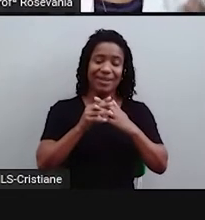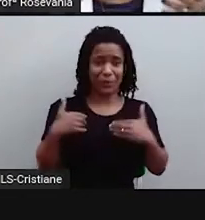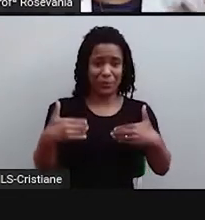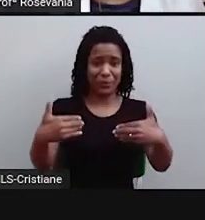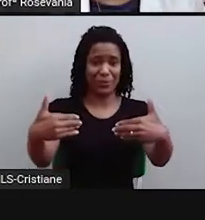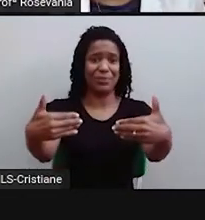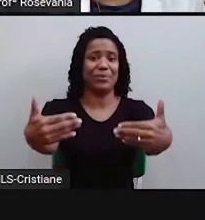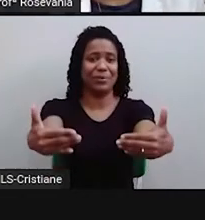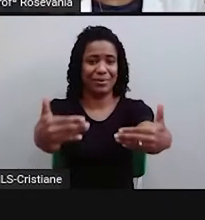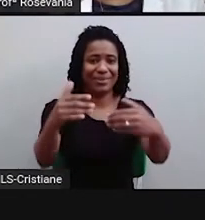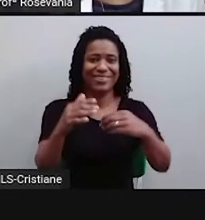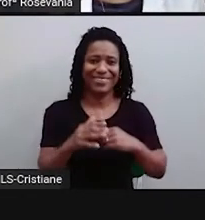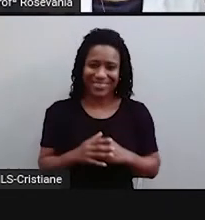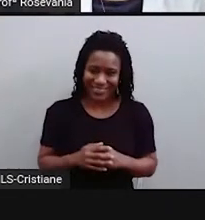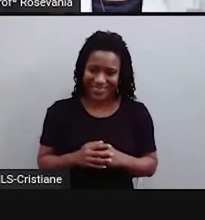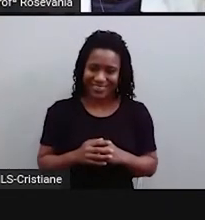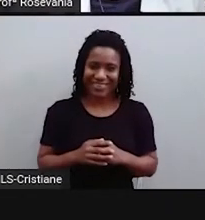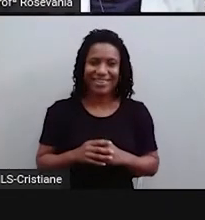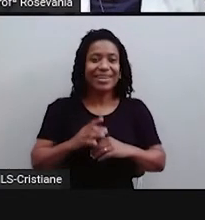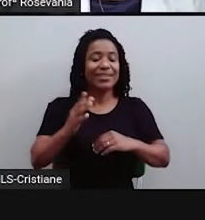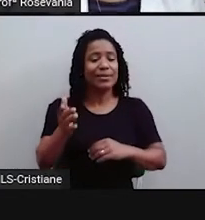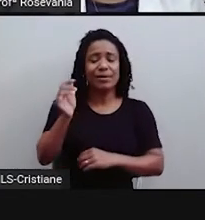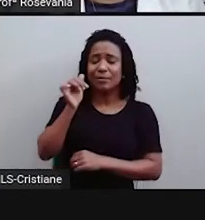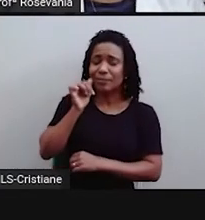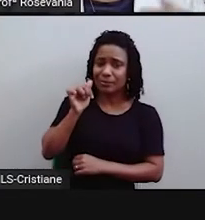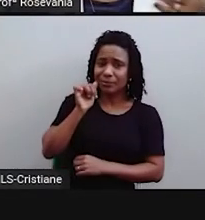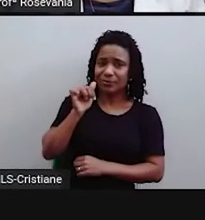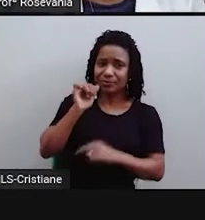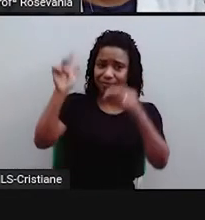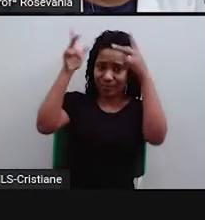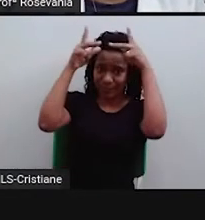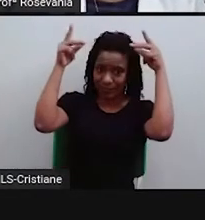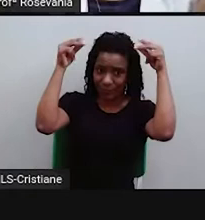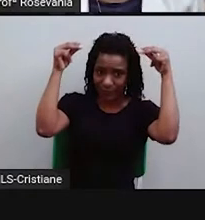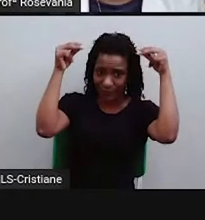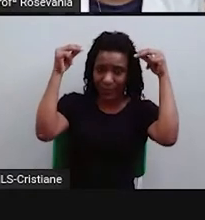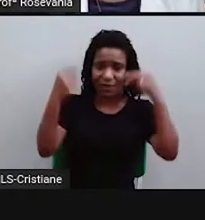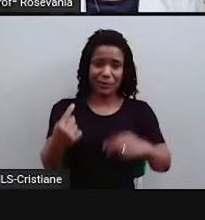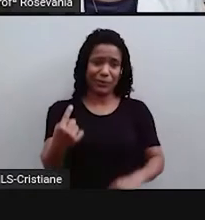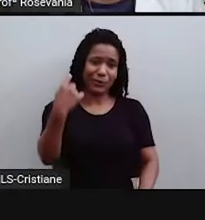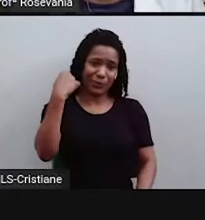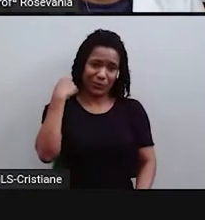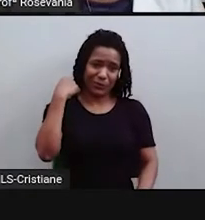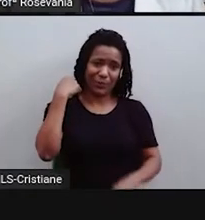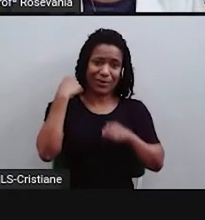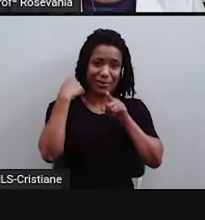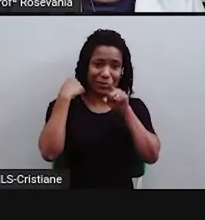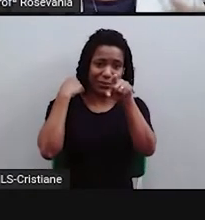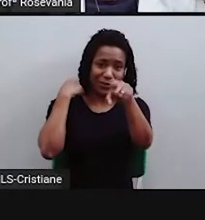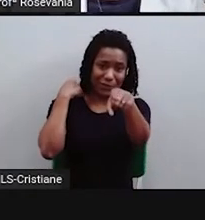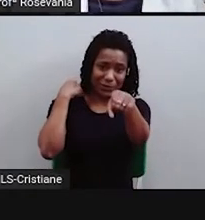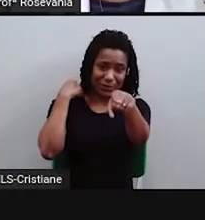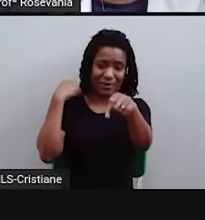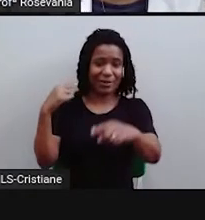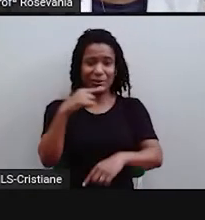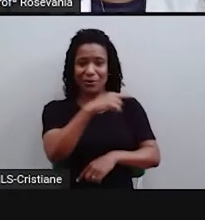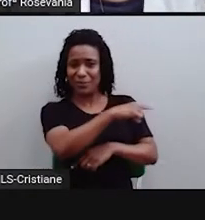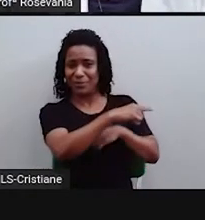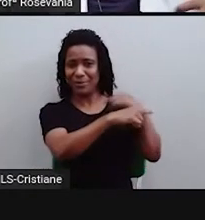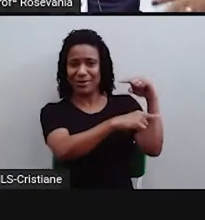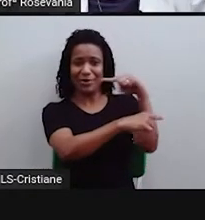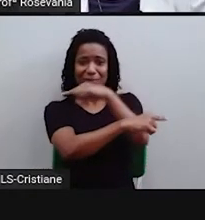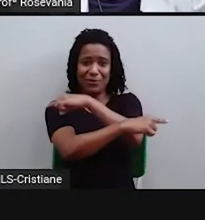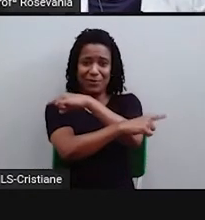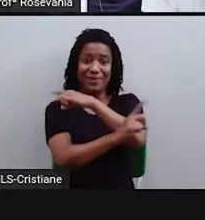conclusão disso, estou essa dúvida. Porque esses conceitos de frente, de costa, de lado, num lado, do outro